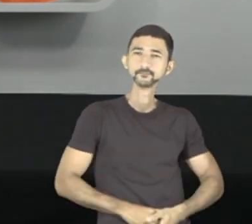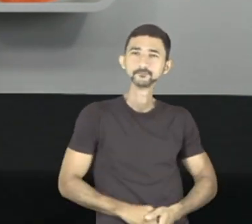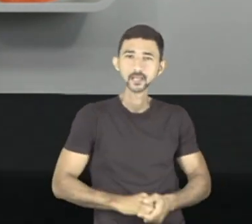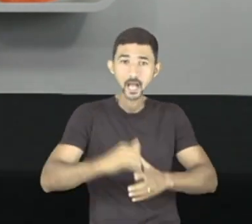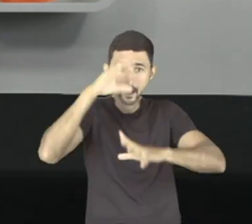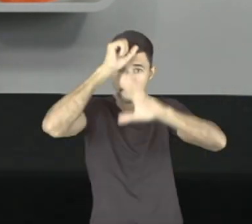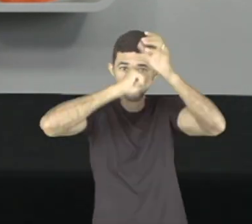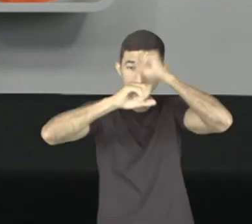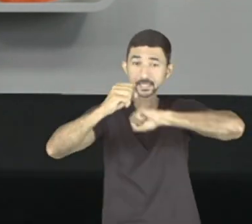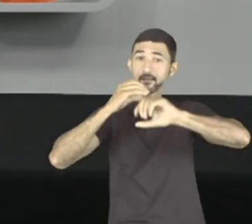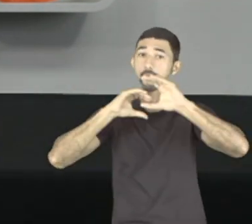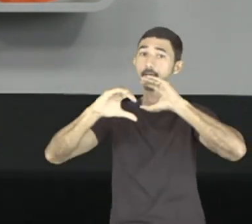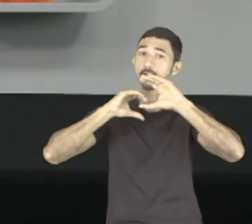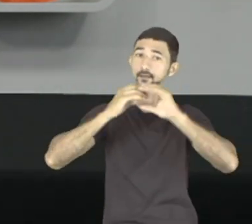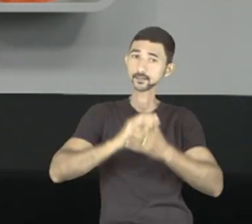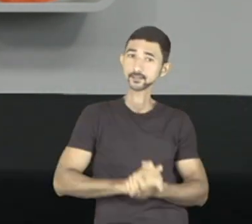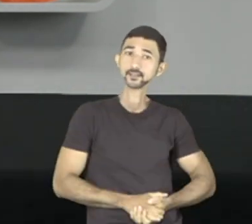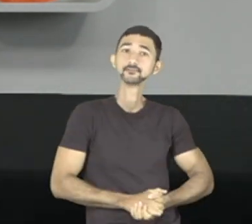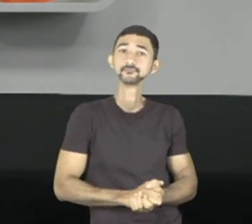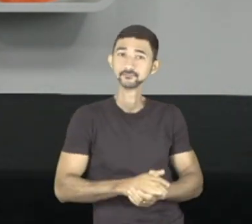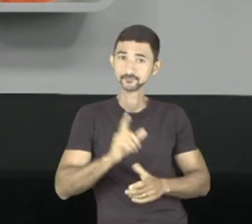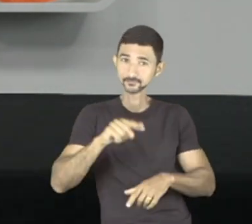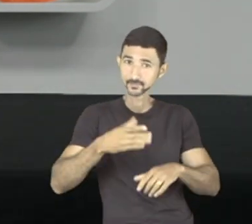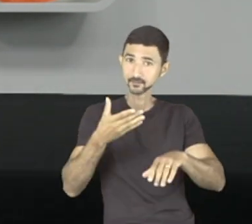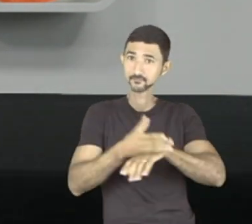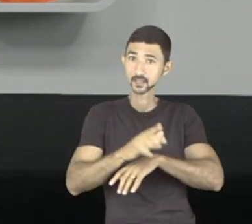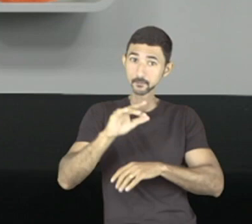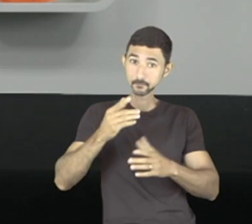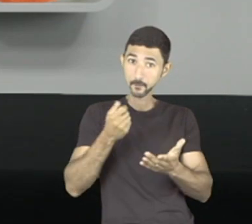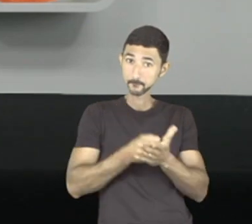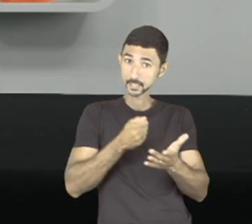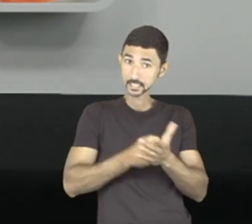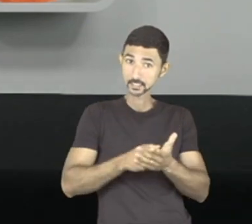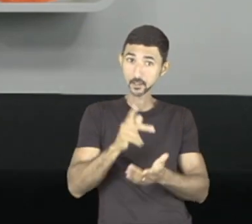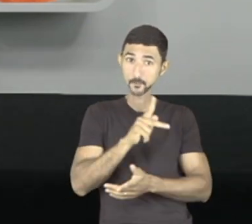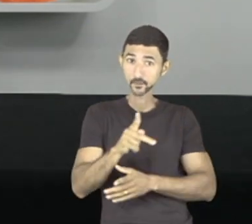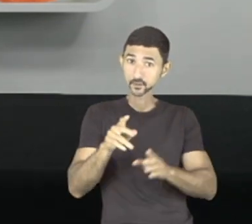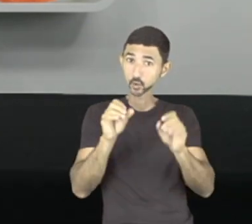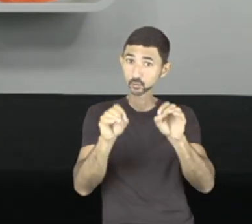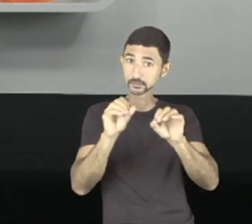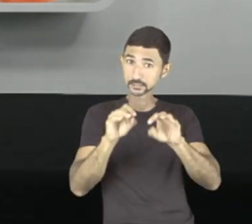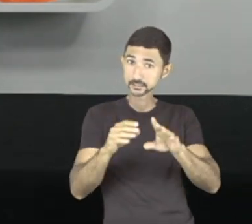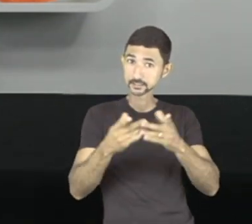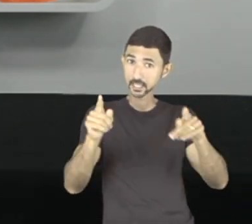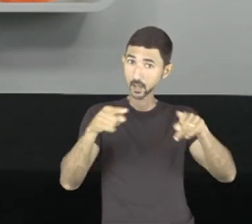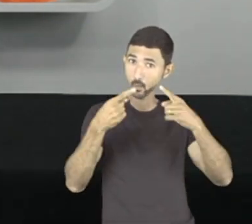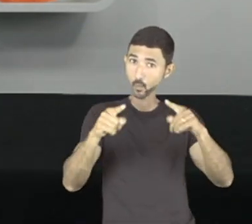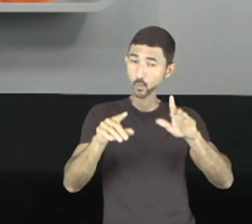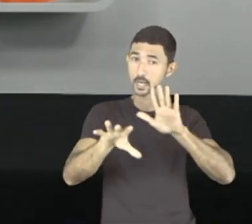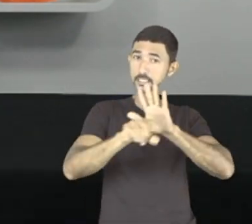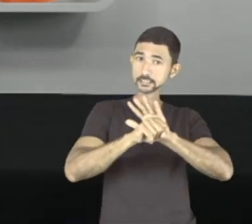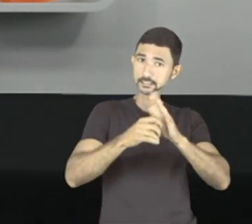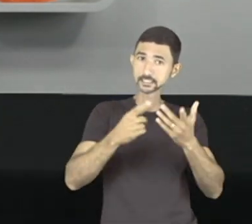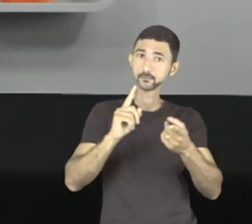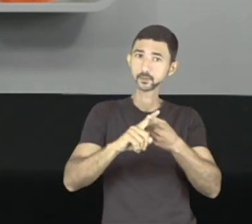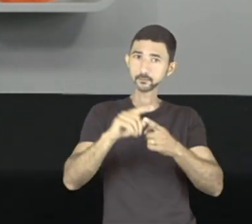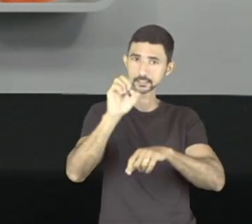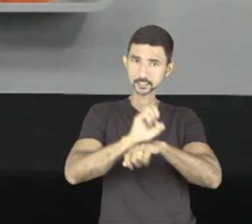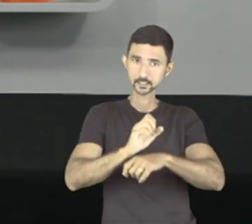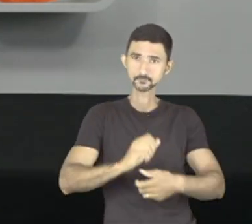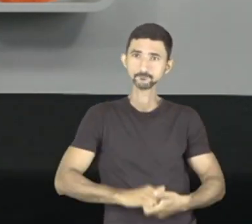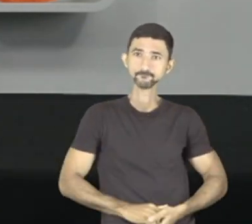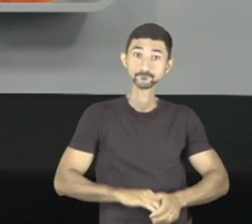você aprender o hino do Pará. Faz parte, né? Obrigação de nós, professores, ensinarmos para vocês sobre os símbolos do nosso